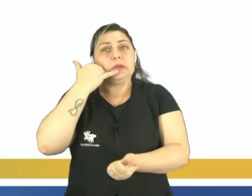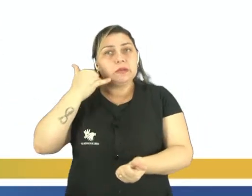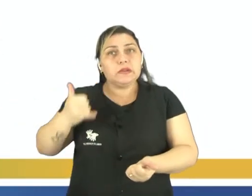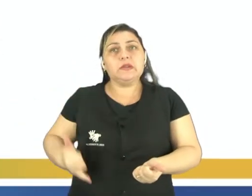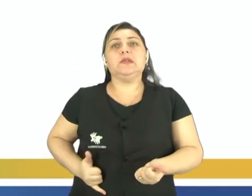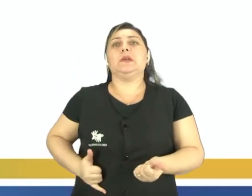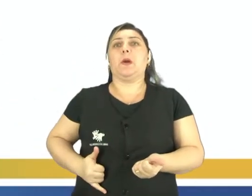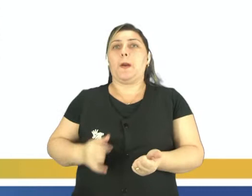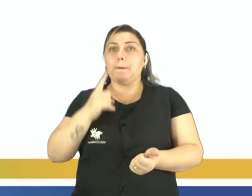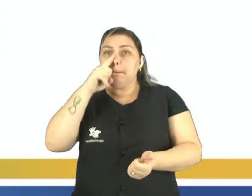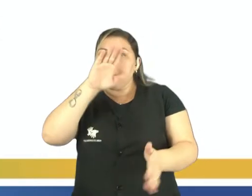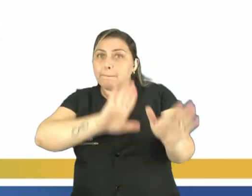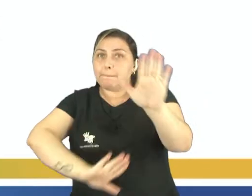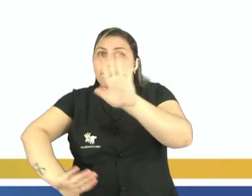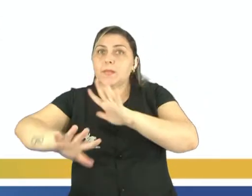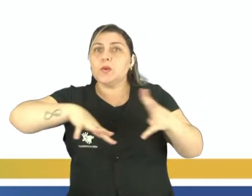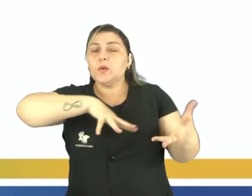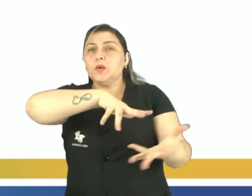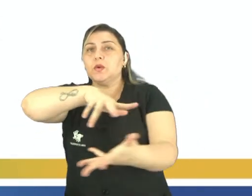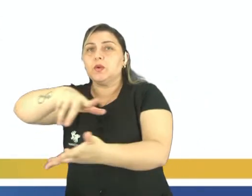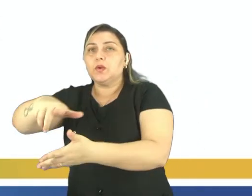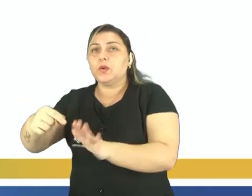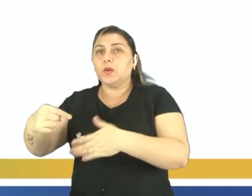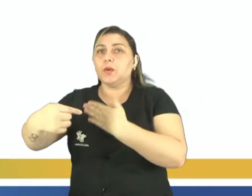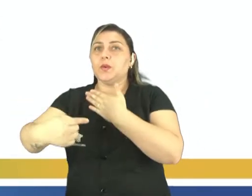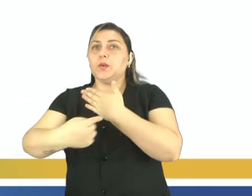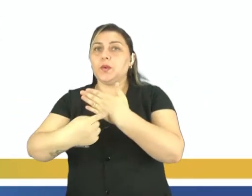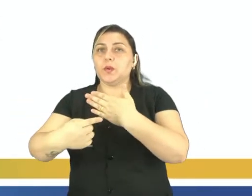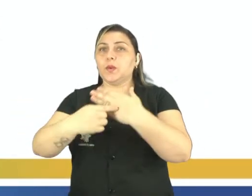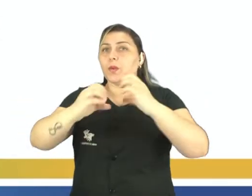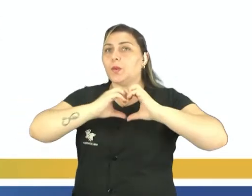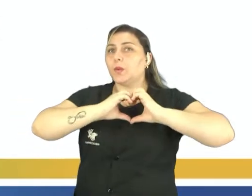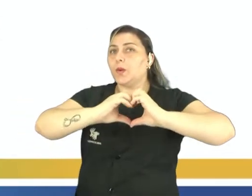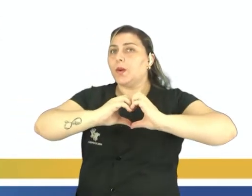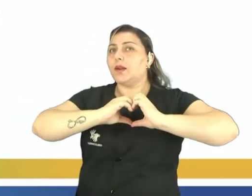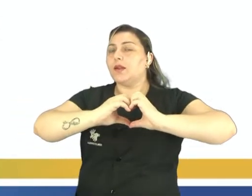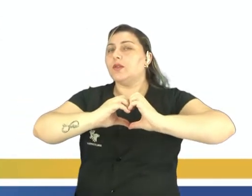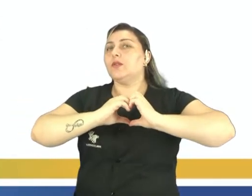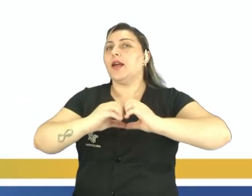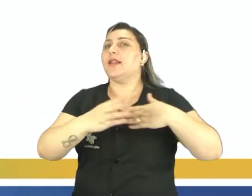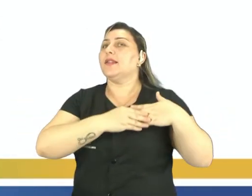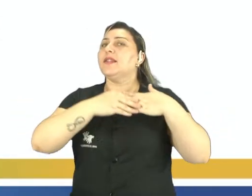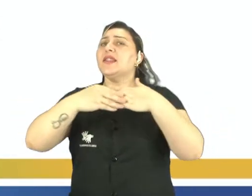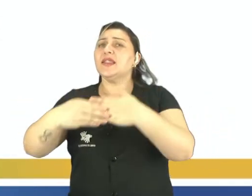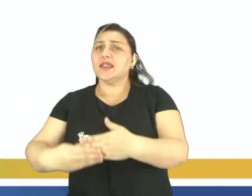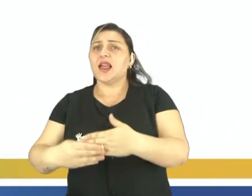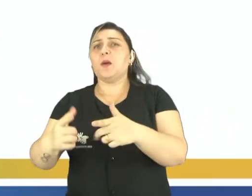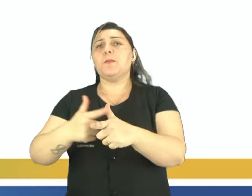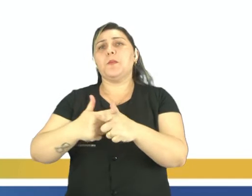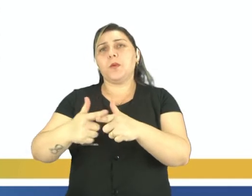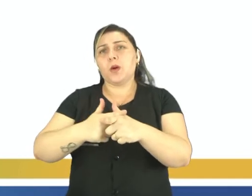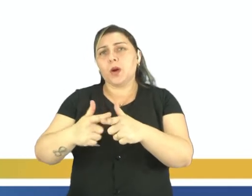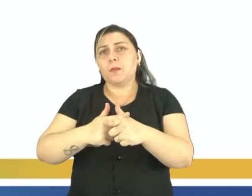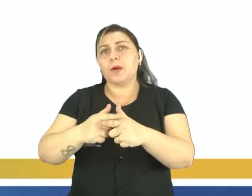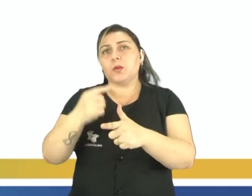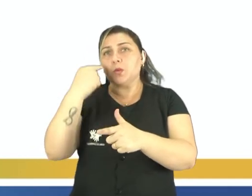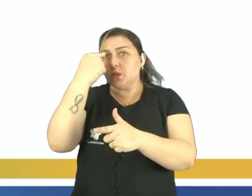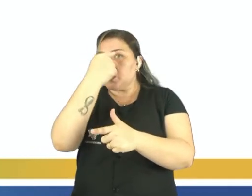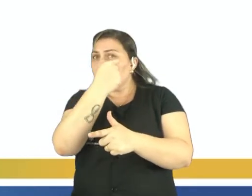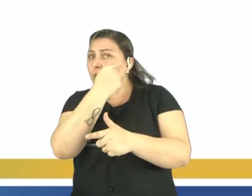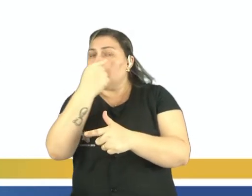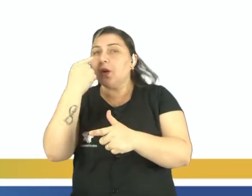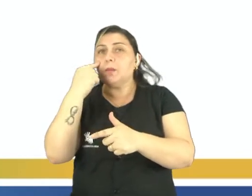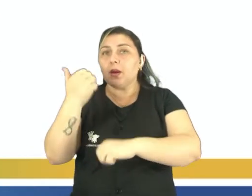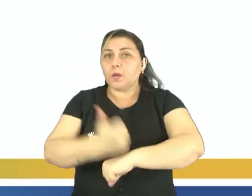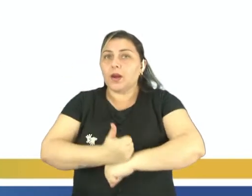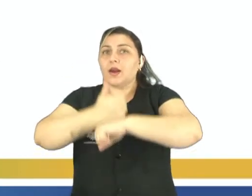o perigo. O universo de curtidas, corações, interações de toda forma traz consequências para o bem-estar dos olhos, para a